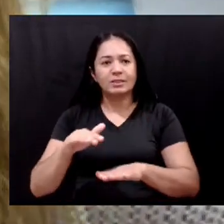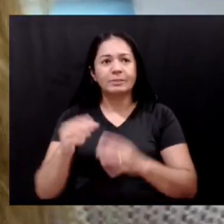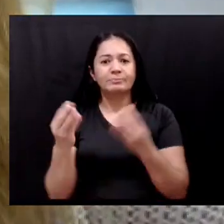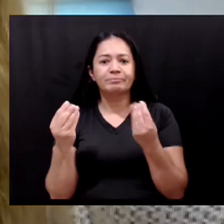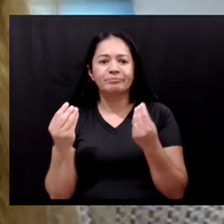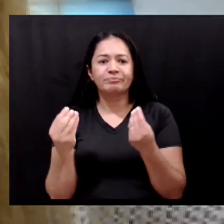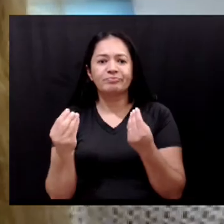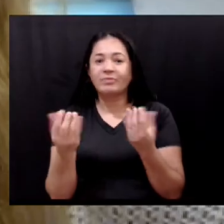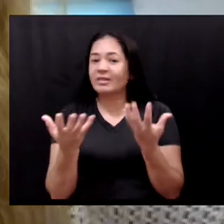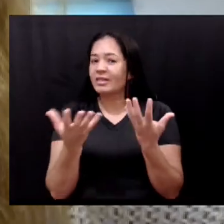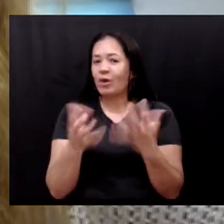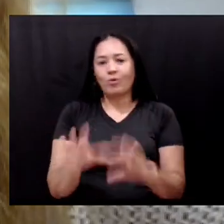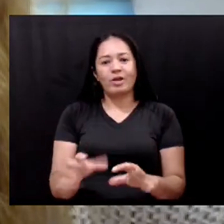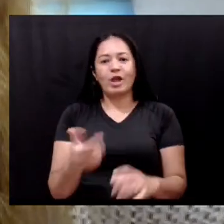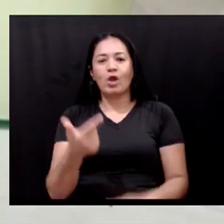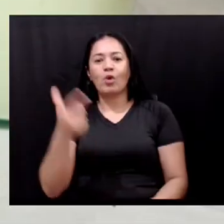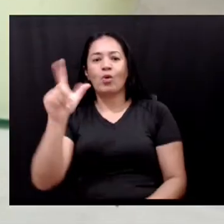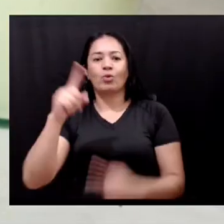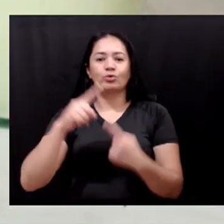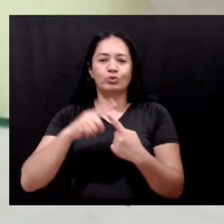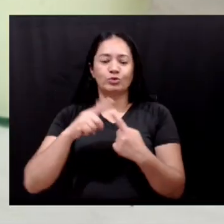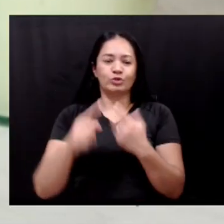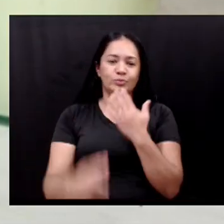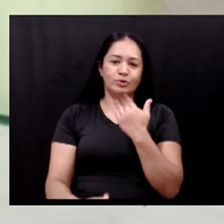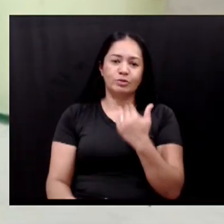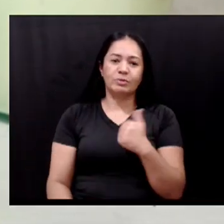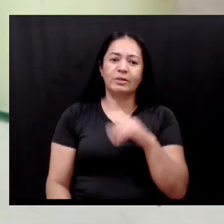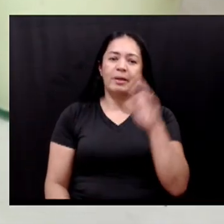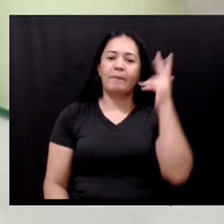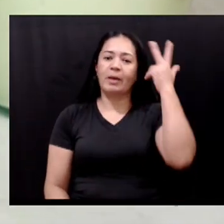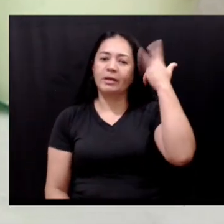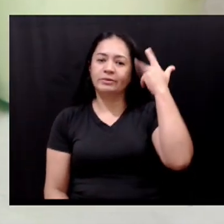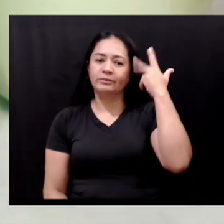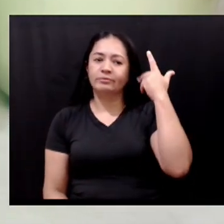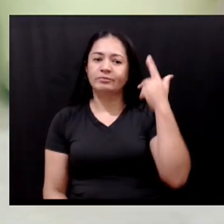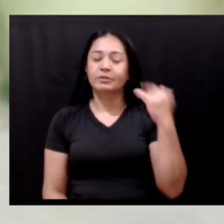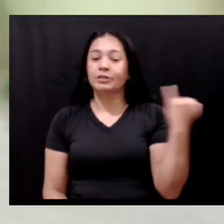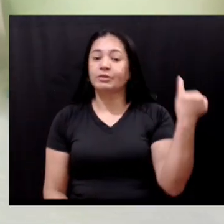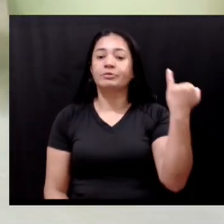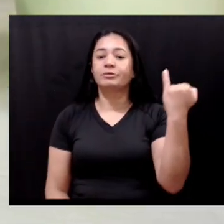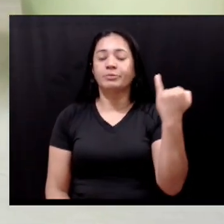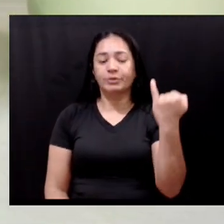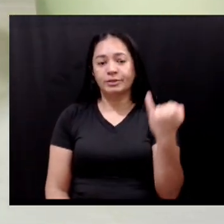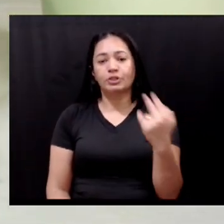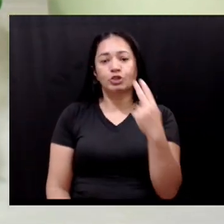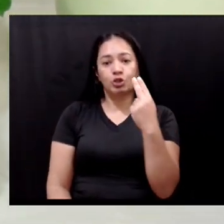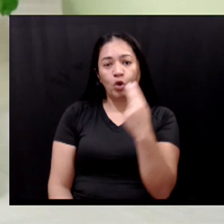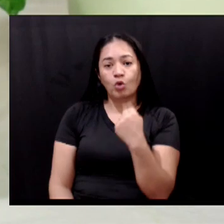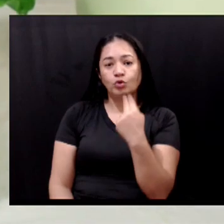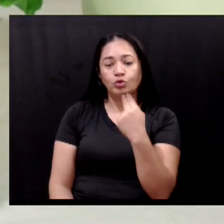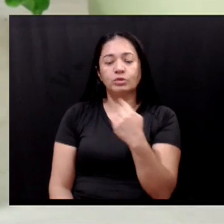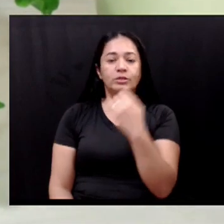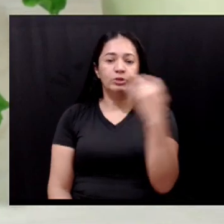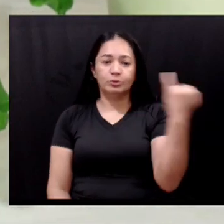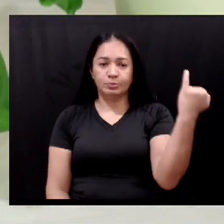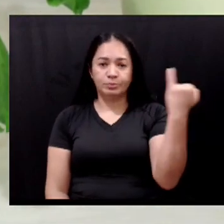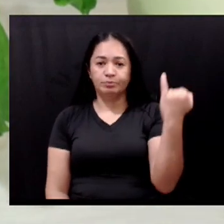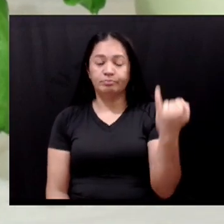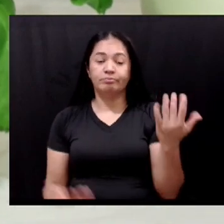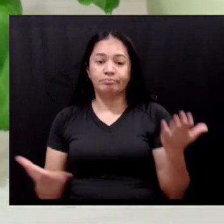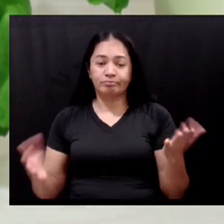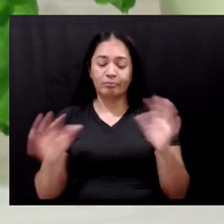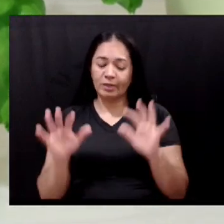outros alimentos mais naturais e fundamentais com nutrientes que são necessários. Então, esses alimentos